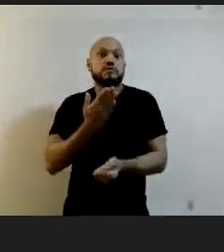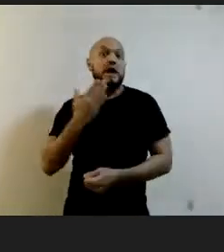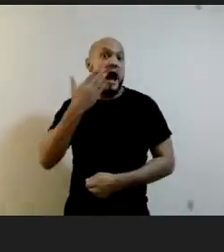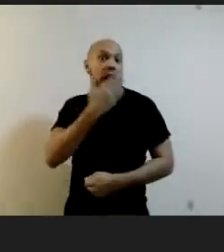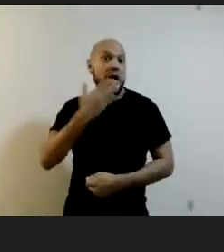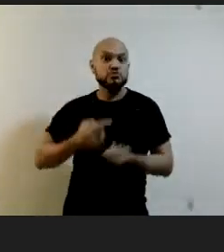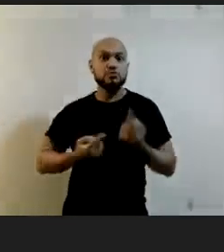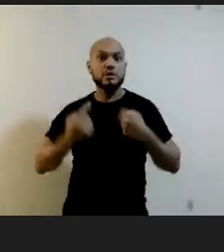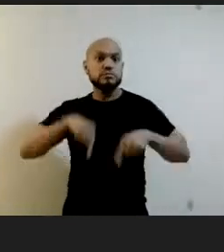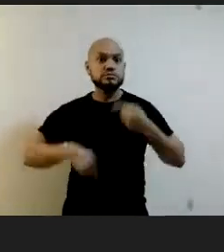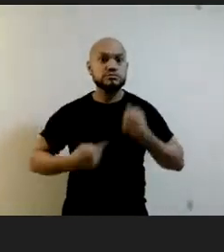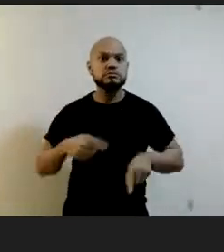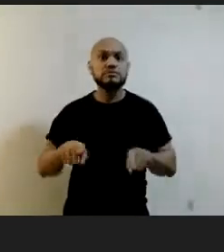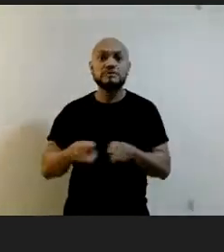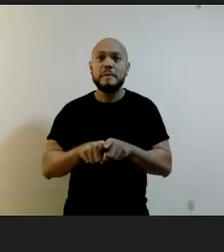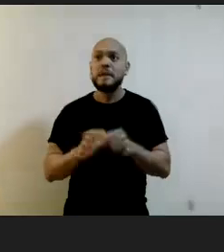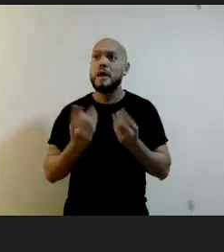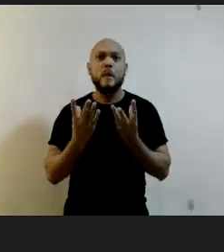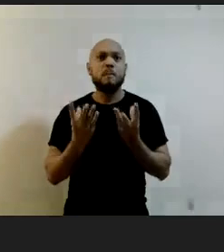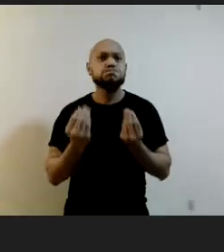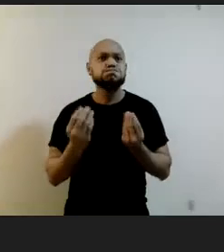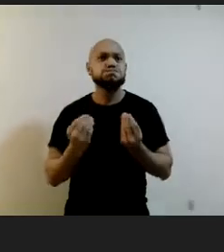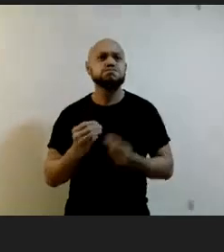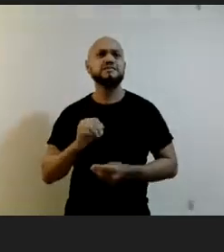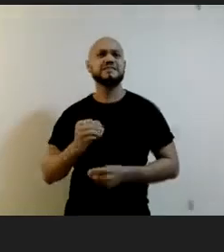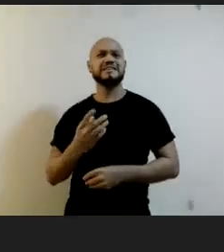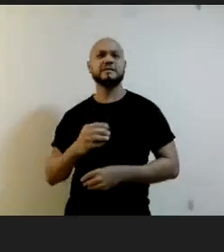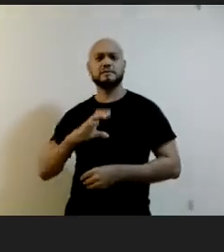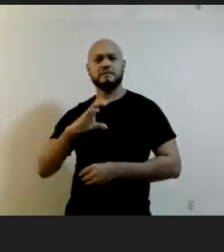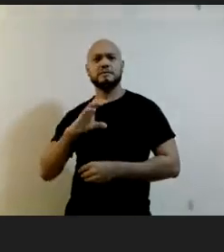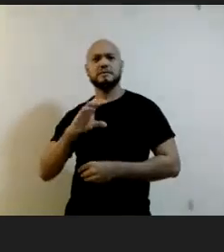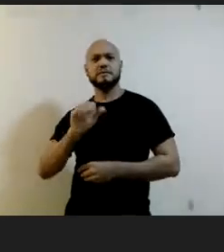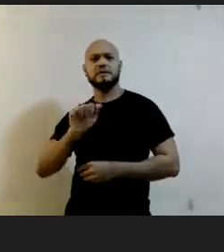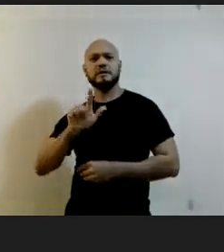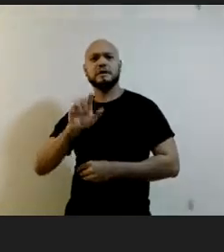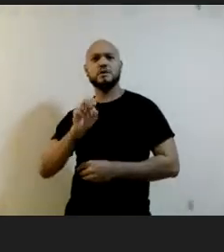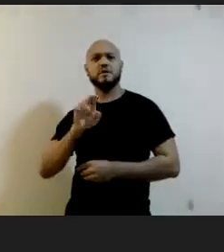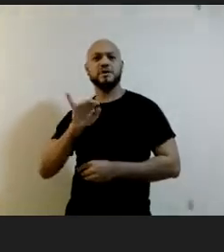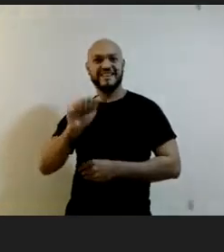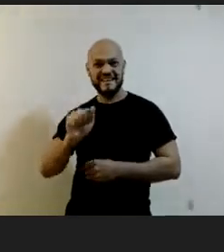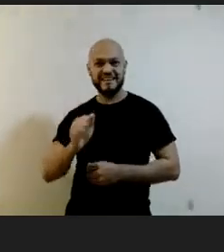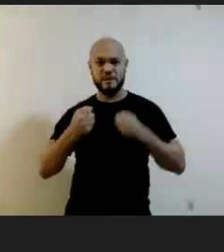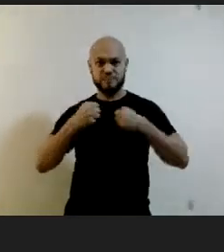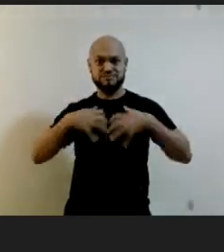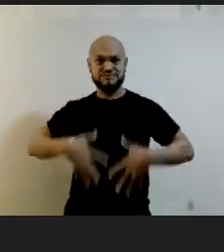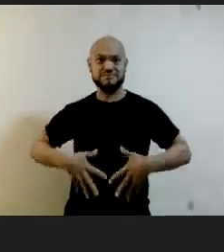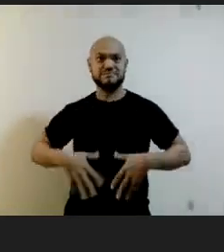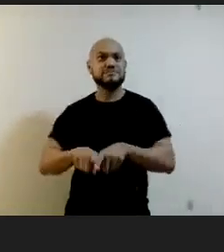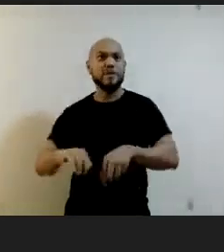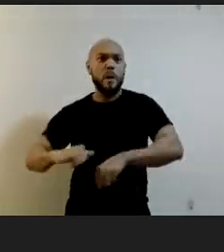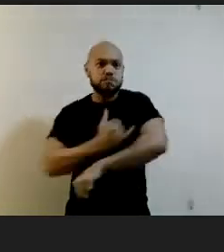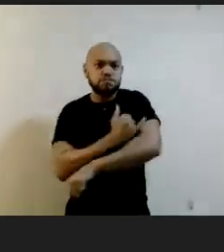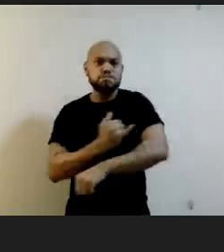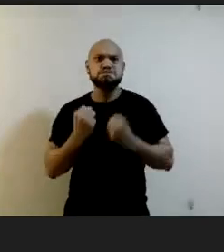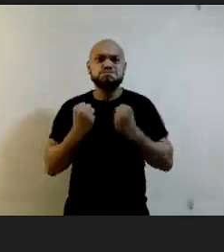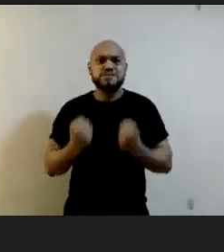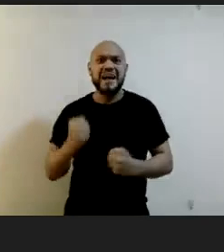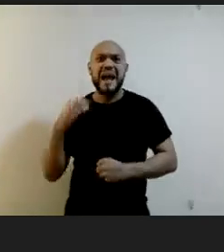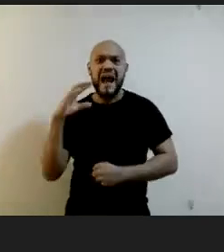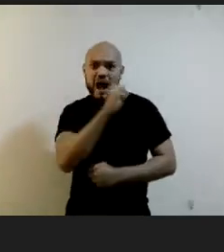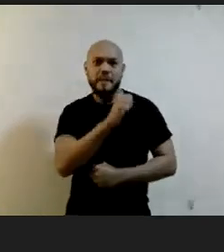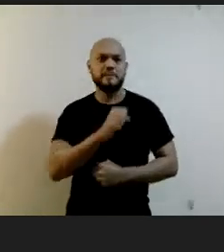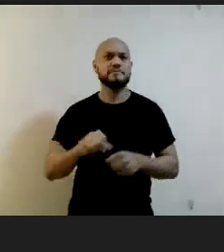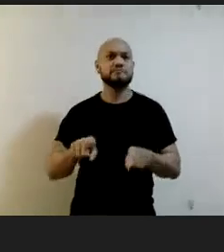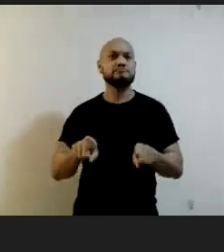de grande quantidade de calorias e aumento de peso, um estado